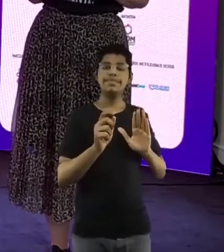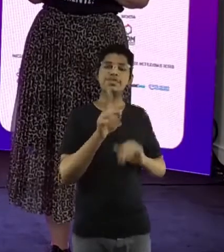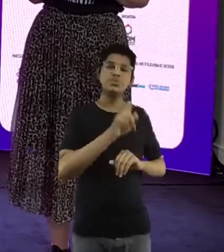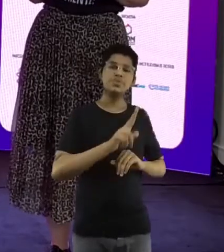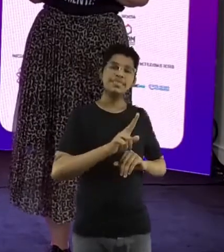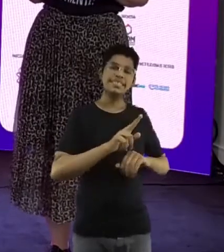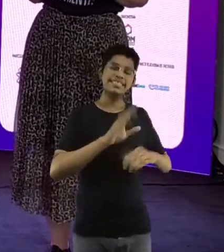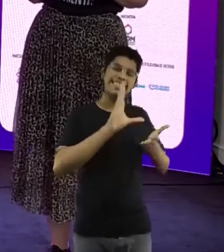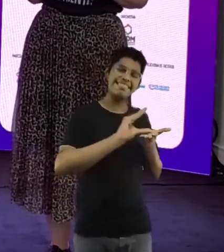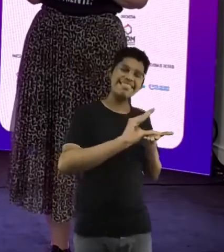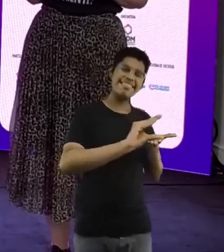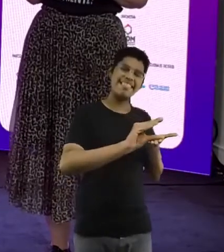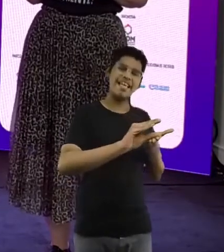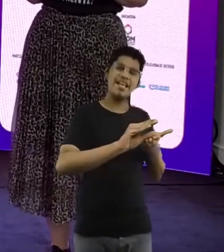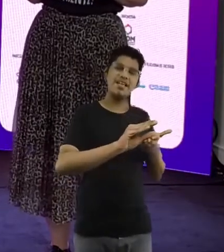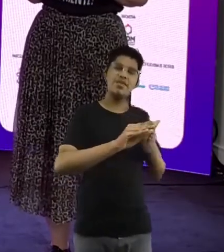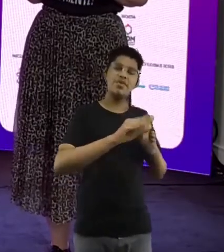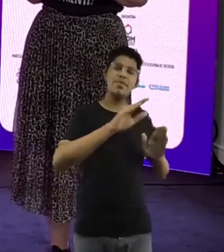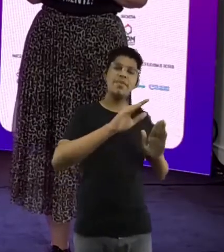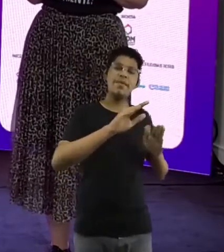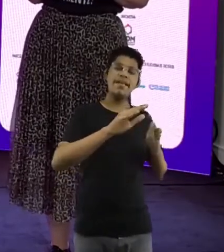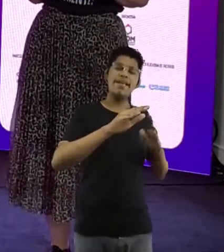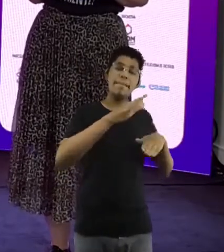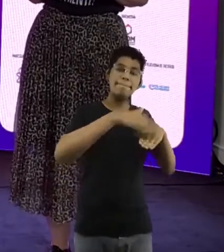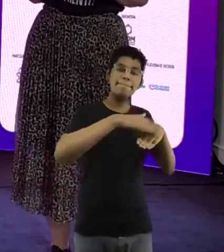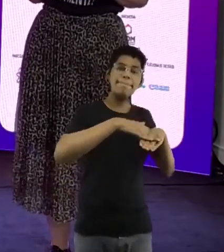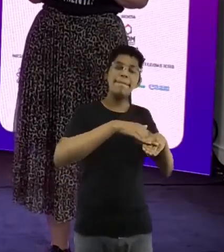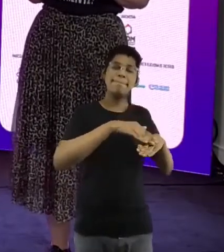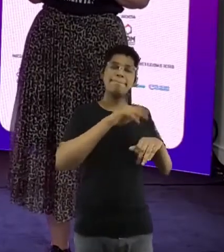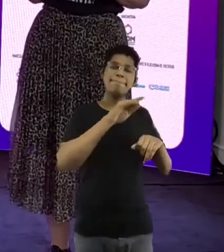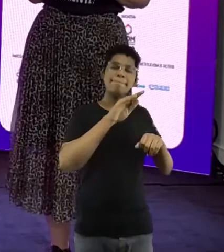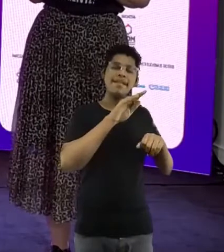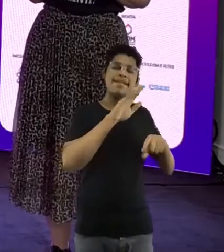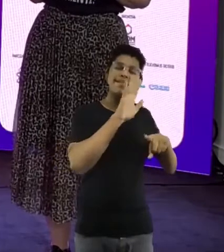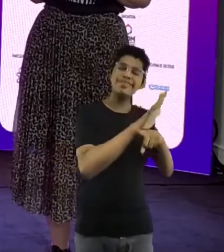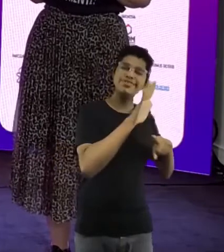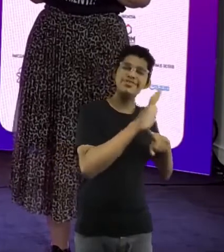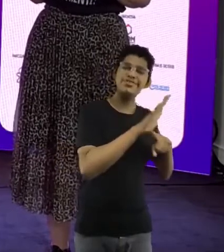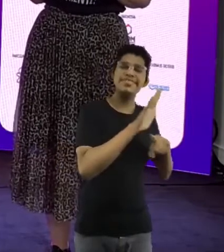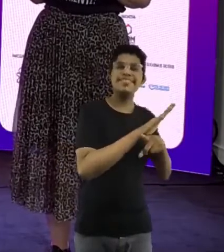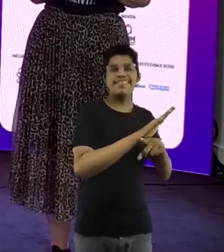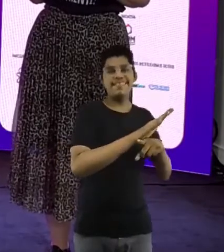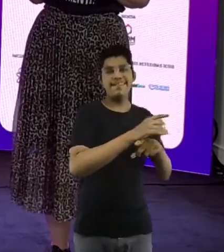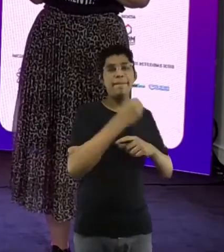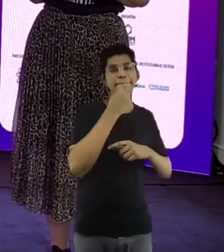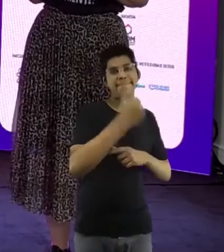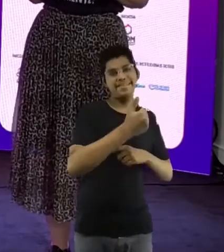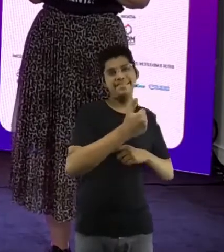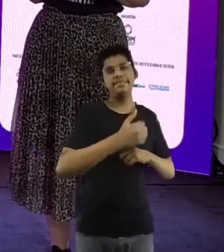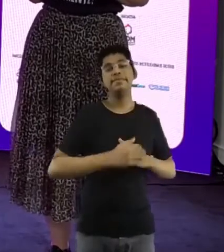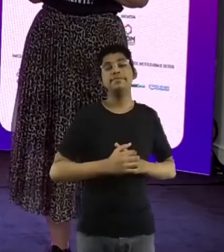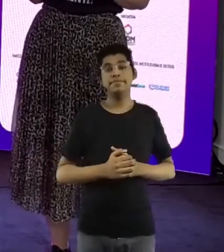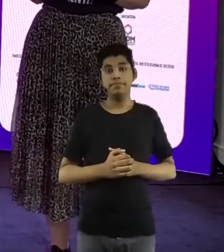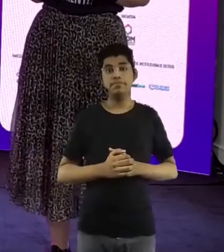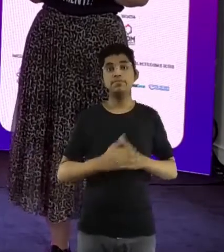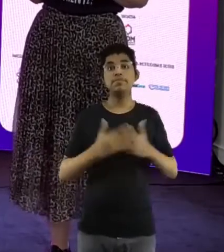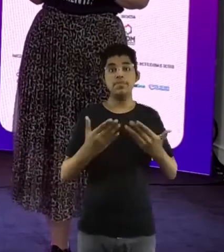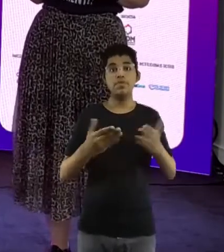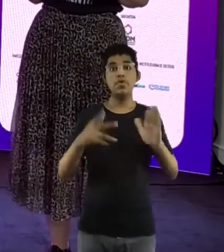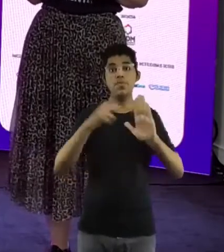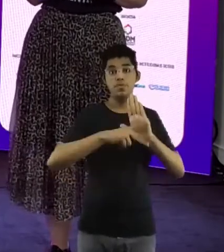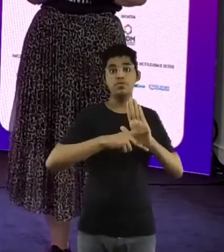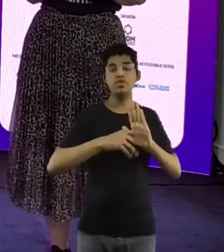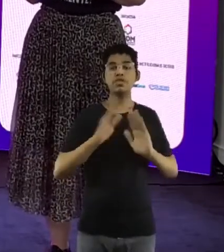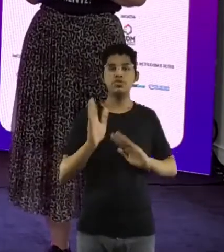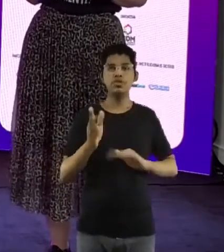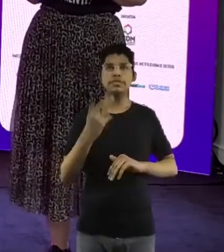resolver problemas sociais. E a Carol vai falar um pouquinho da nossa trajetória, mas com dados para o bem a gente vem trabalhando há 3 anos aí bem fortemente, né,